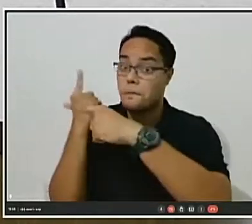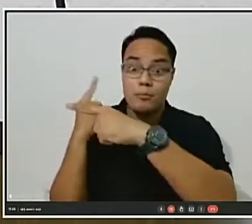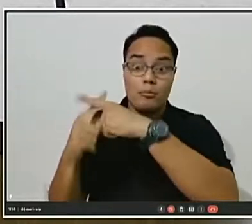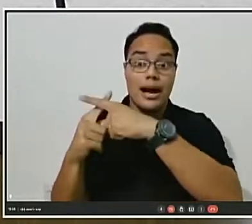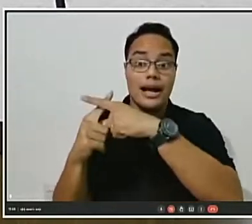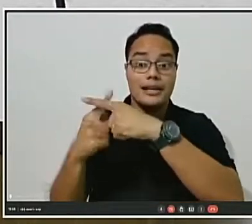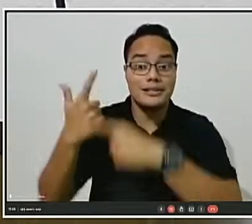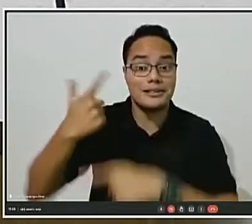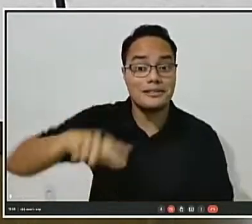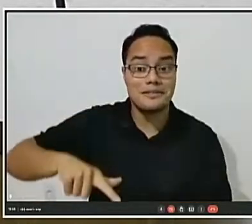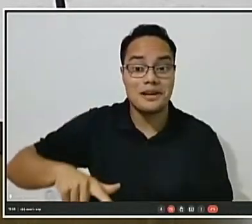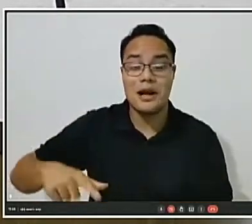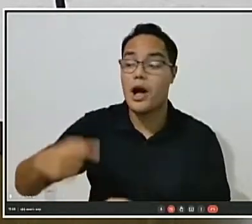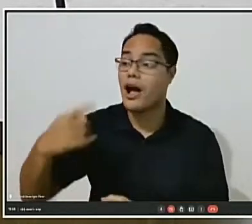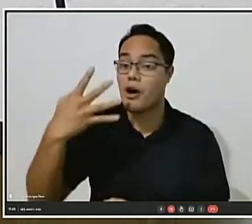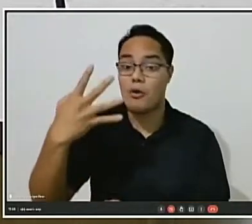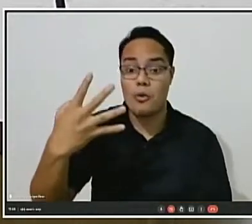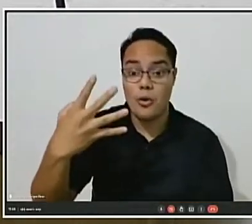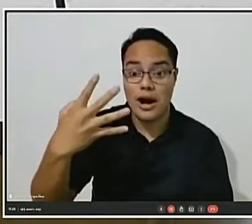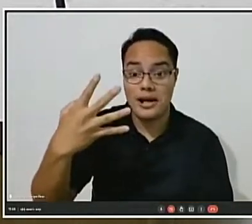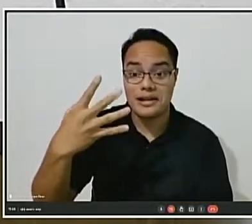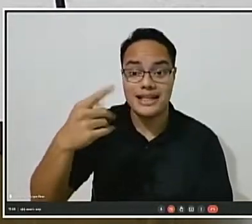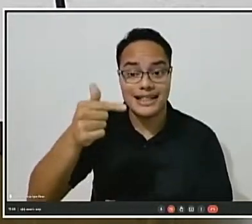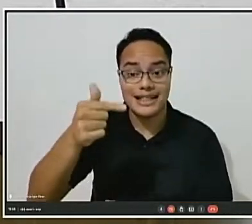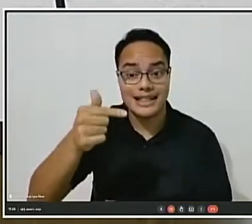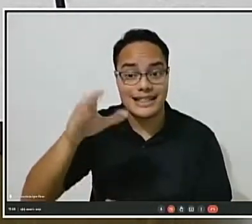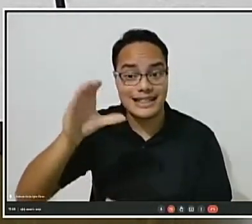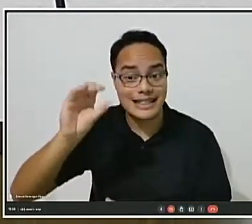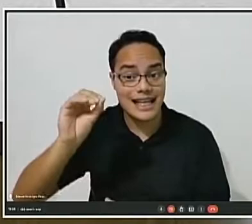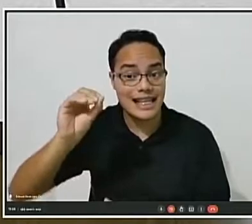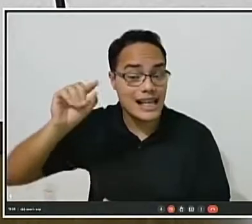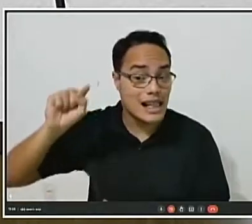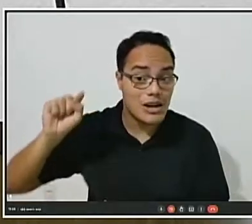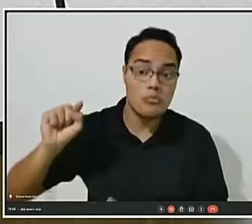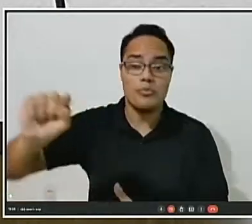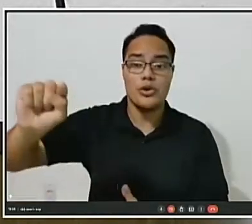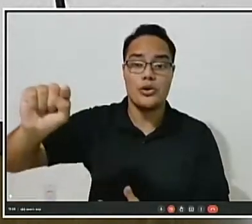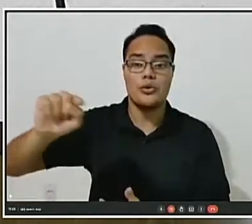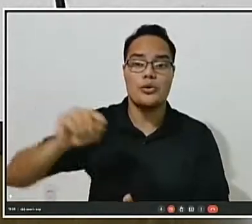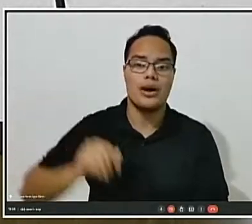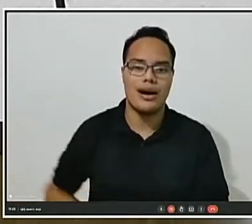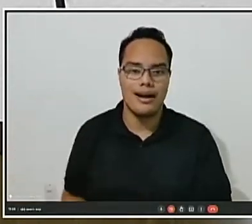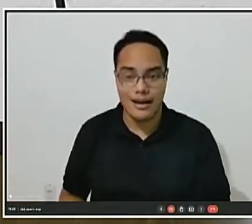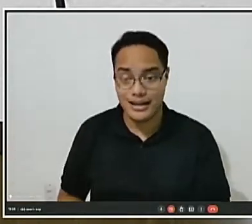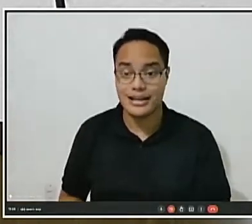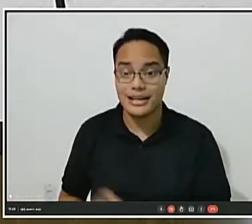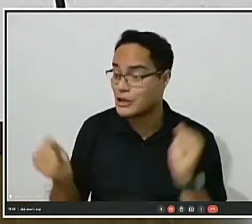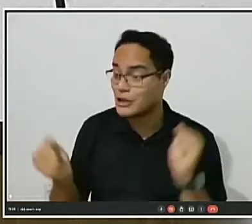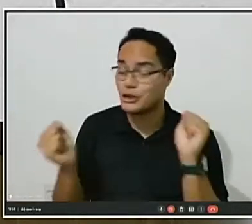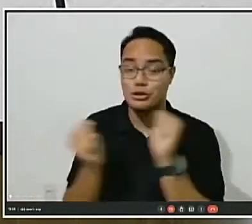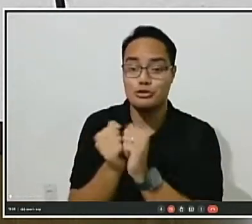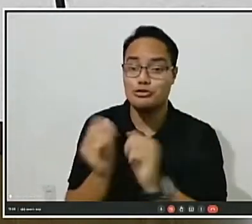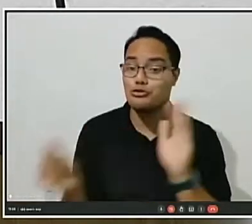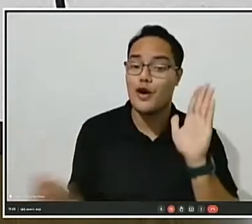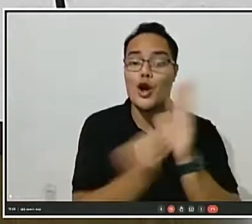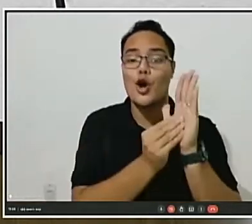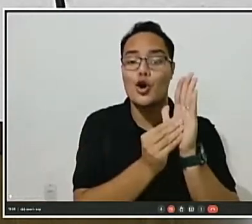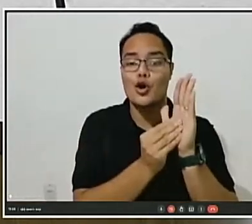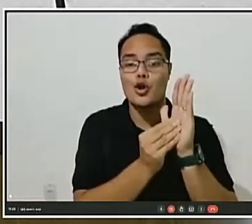470 mil, que será colocado 150 mil, esse